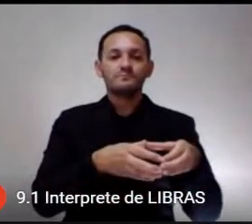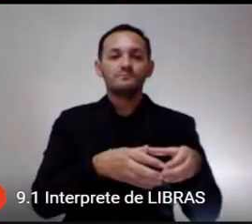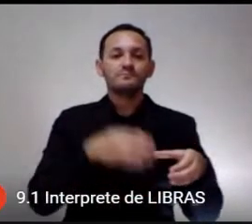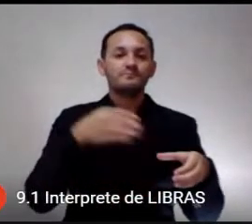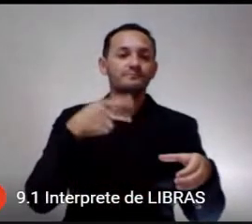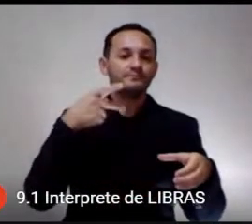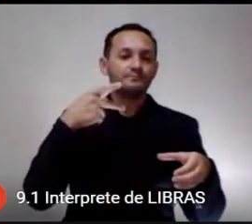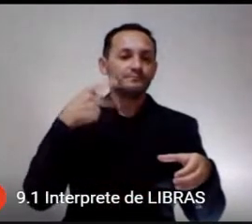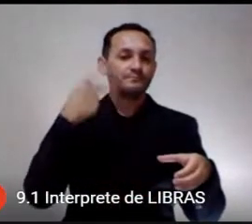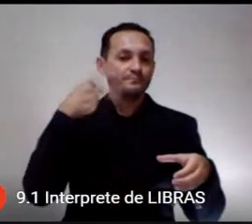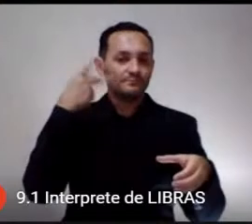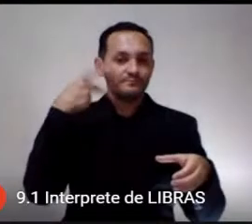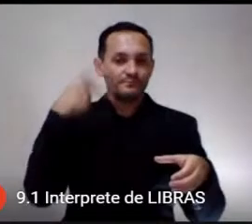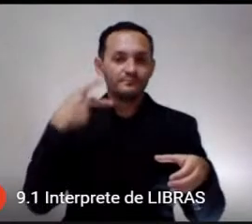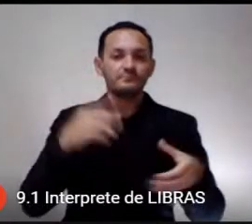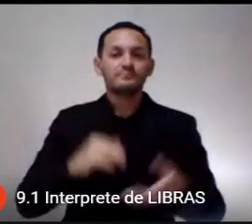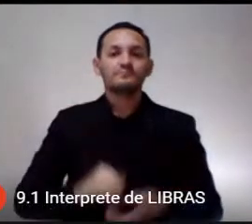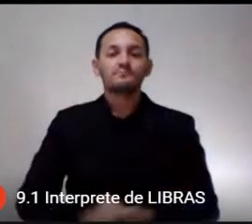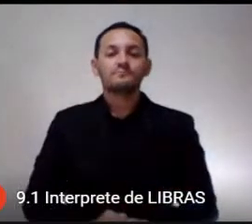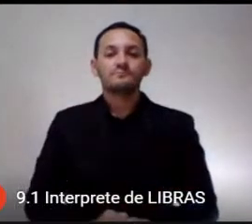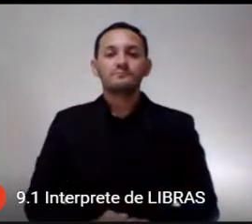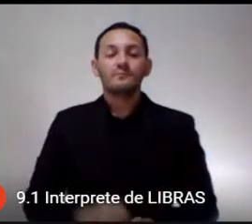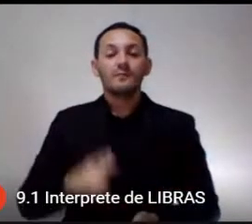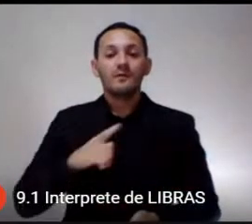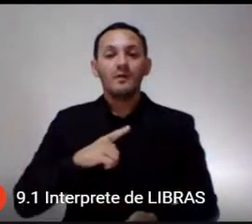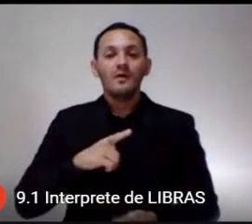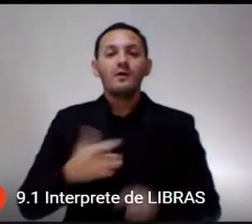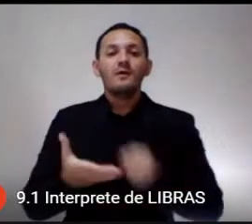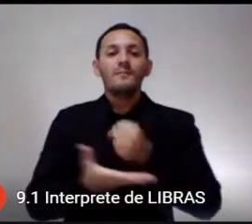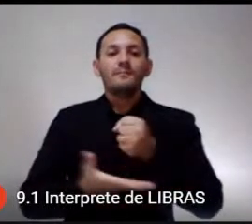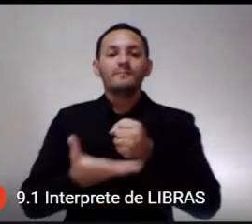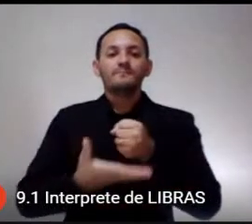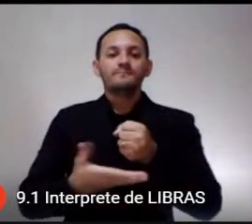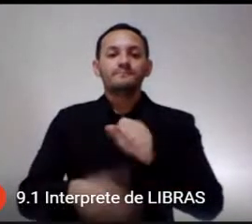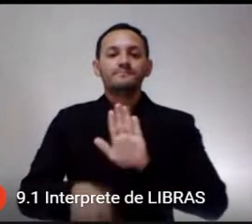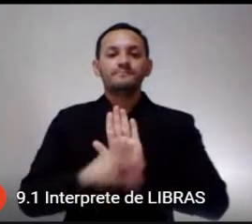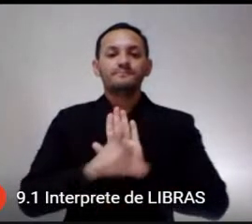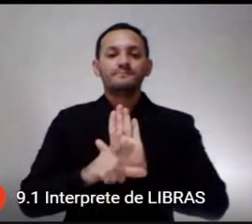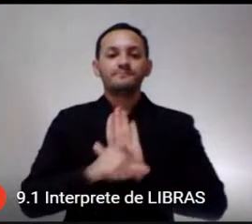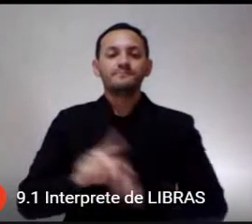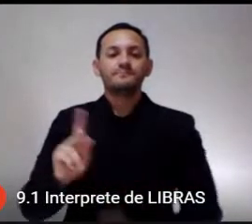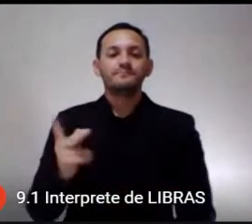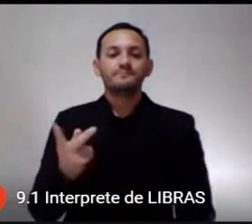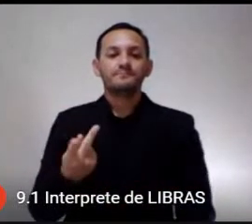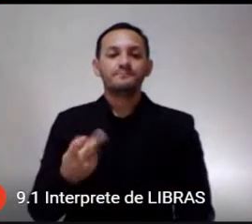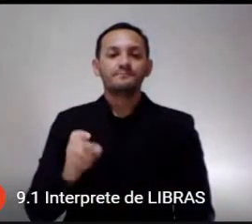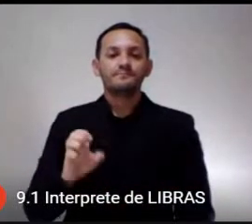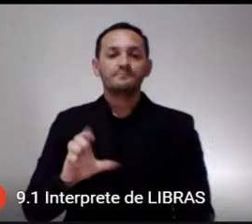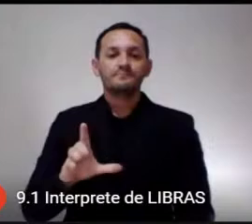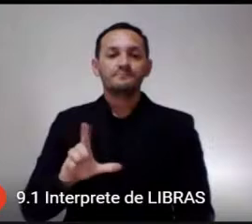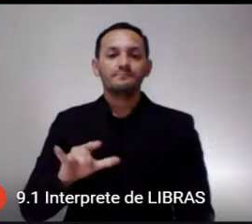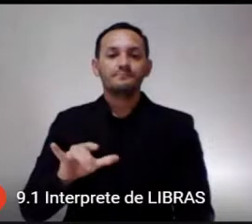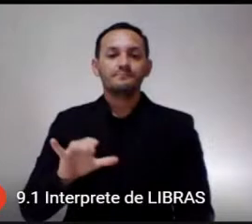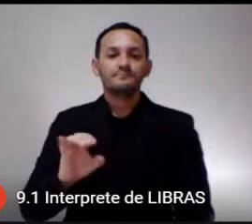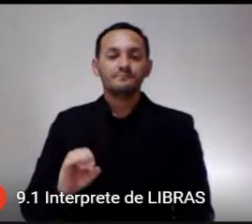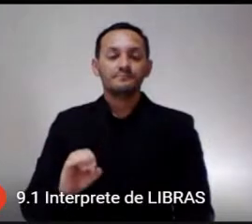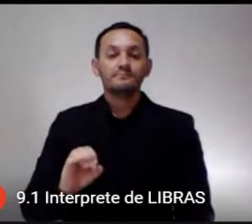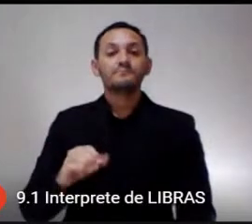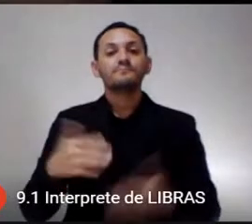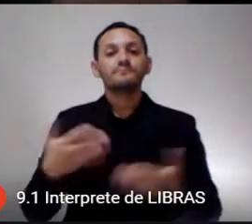aqui doutrina de Hélio Fazzalari, justificando a questão da